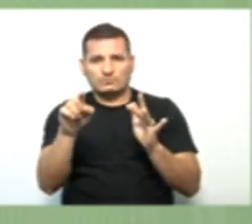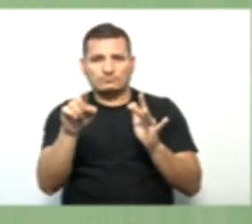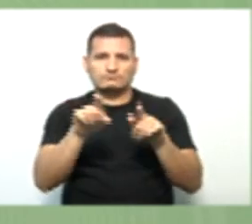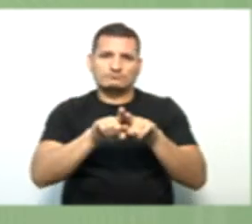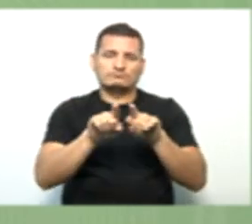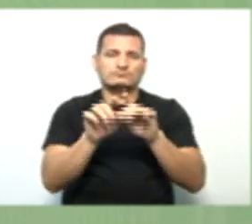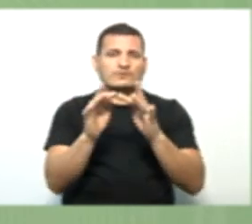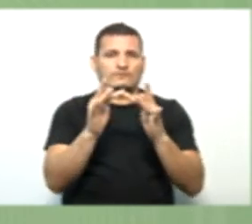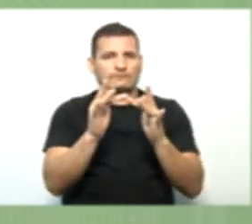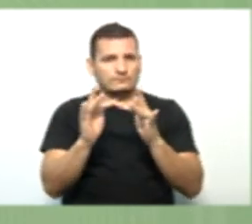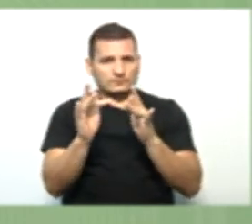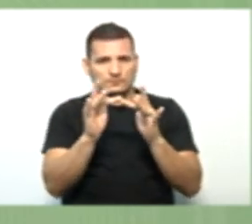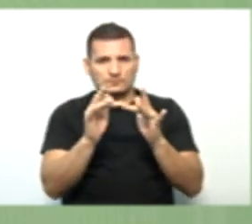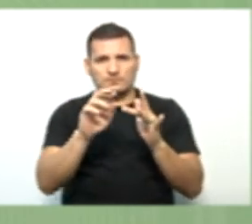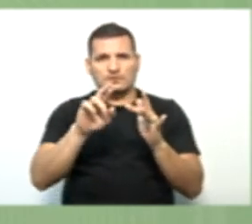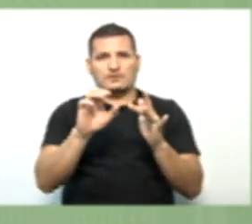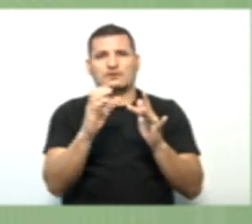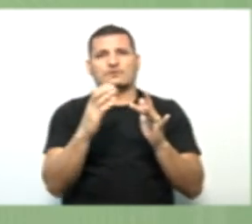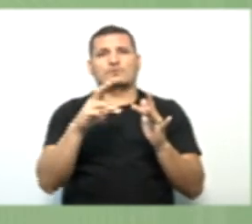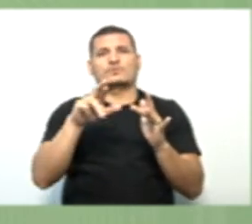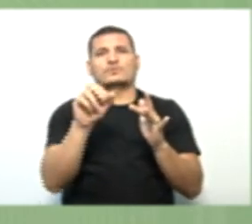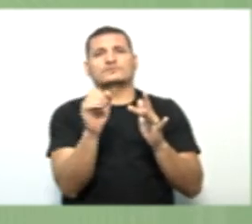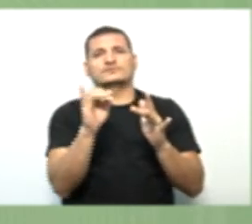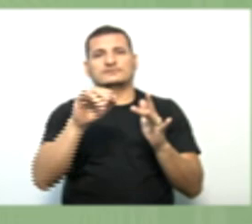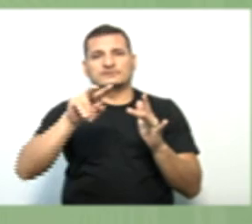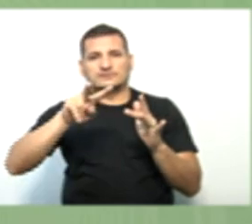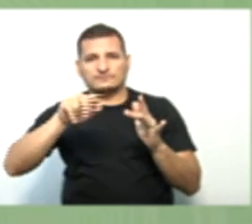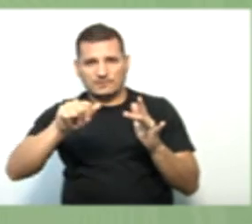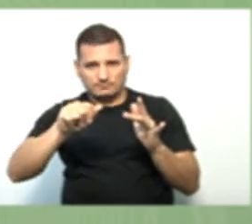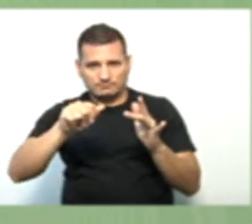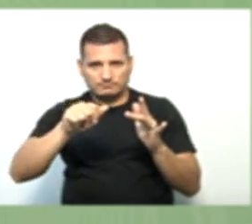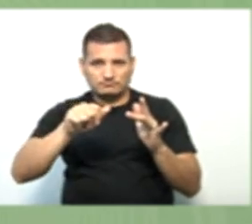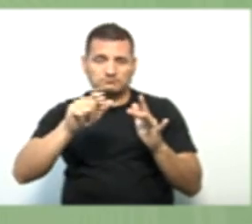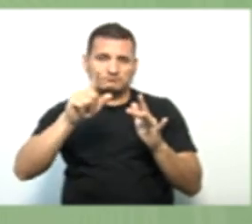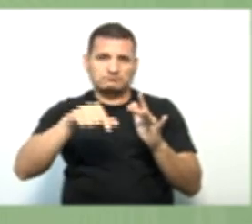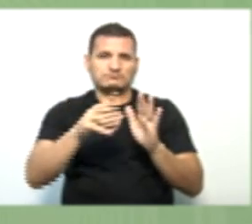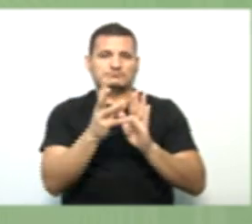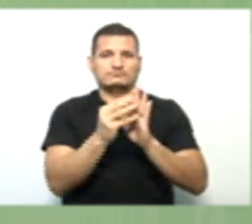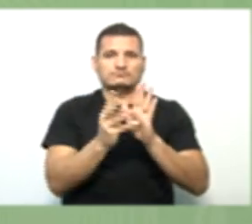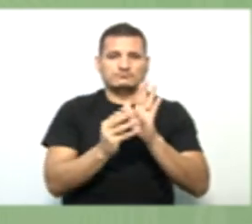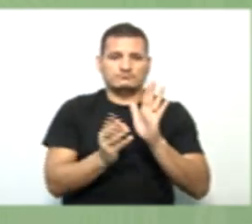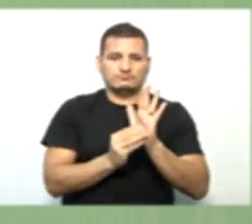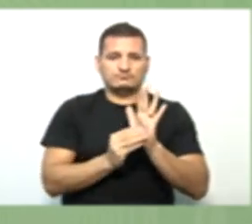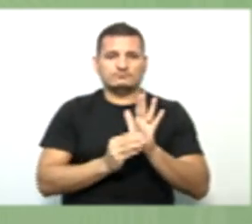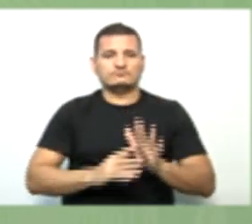recursivas e modularização. Então, esses serão os nossos conteúdos.